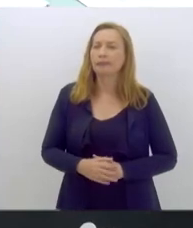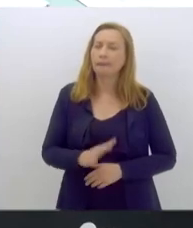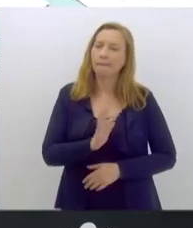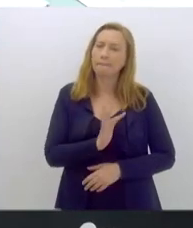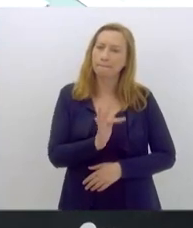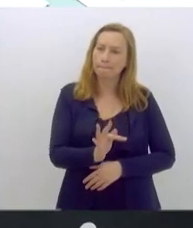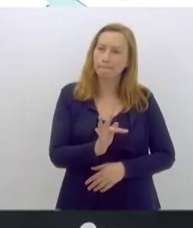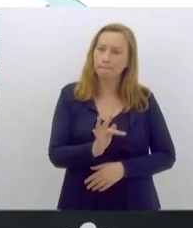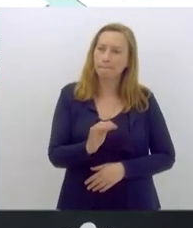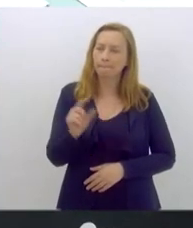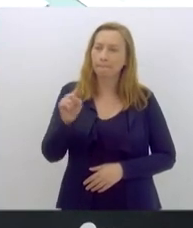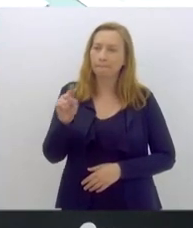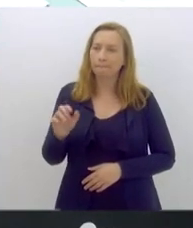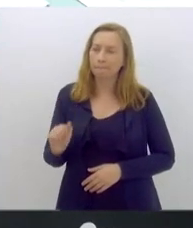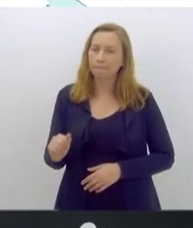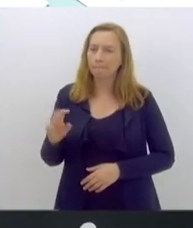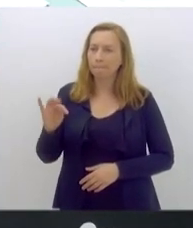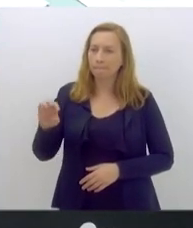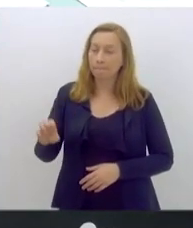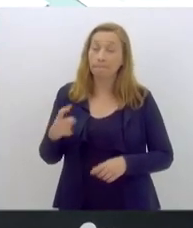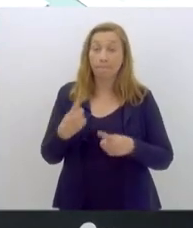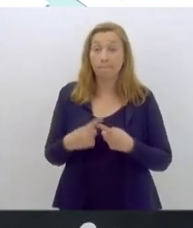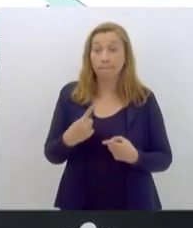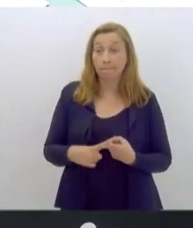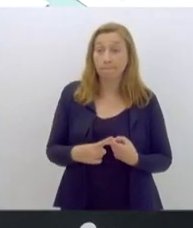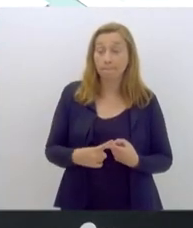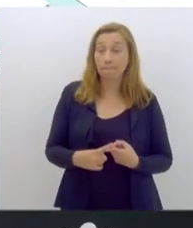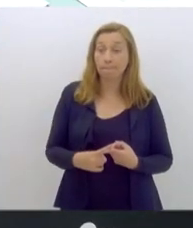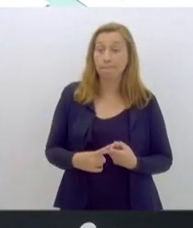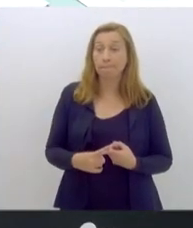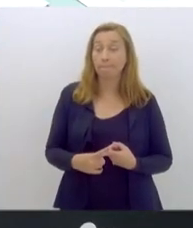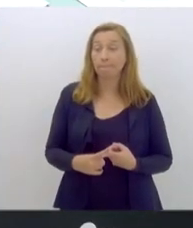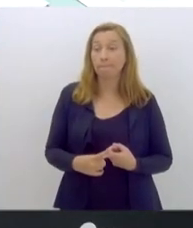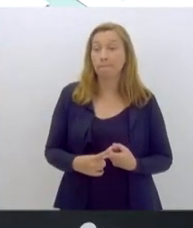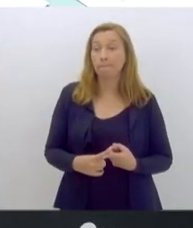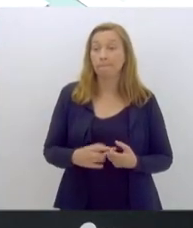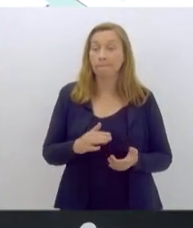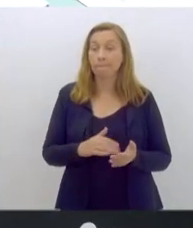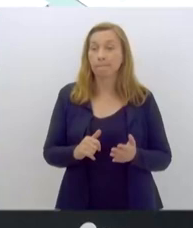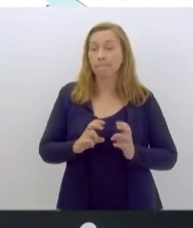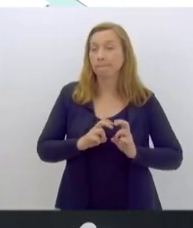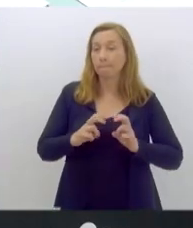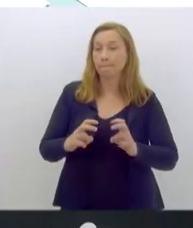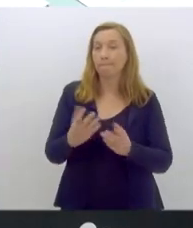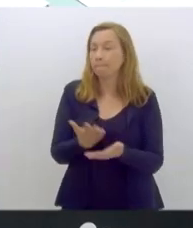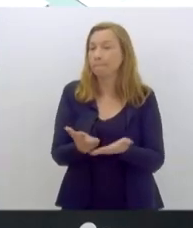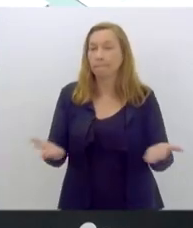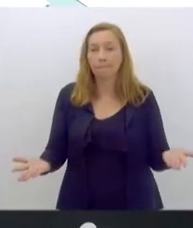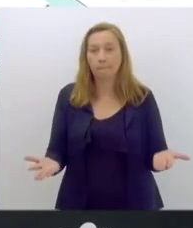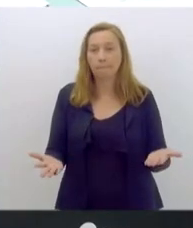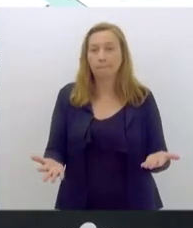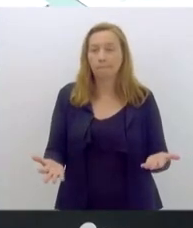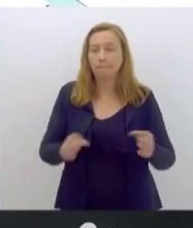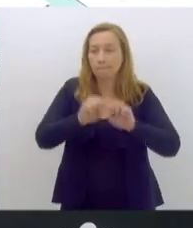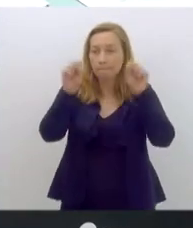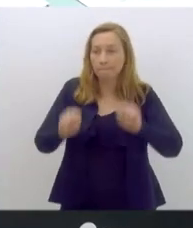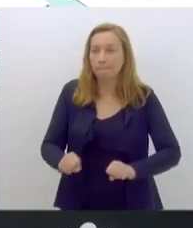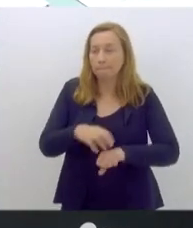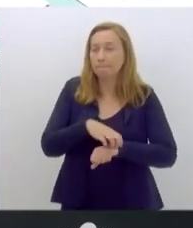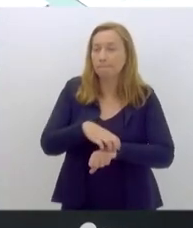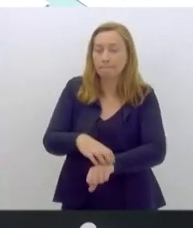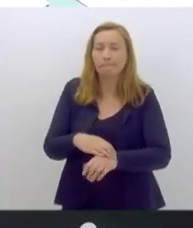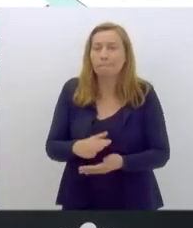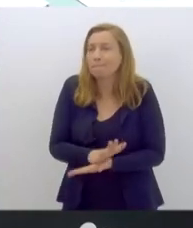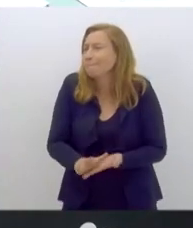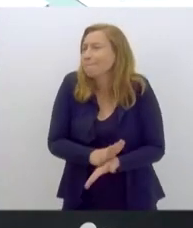Baixada e da Zona Oeste porque se diz estrutural o trem acabou o sistema de transporte então não tem mais